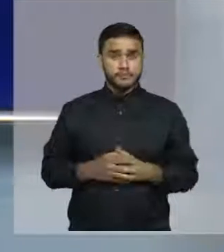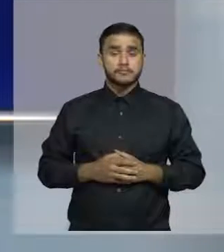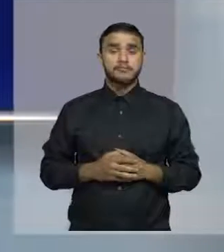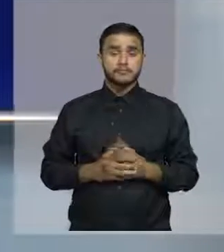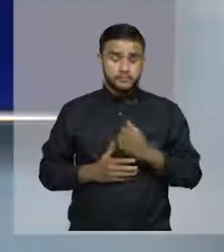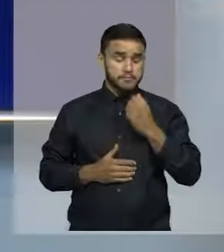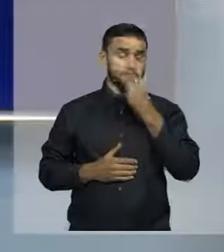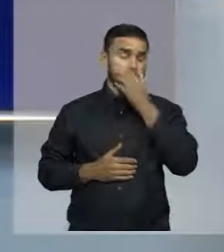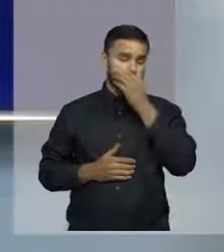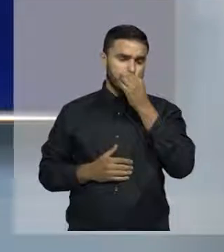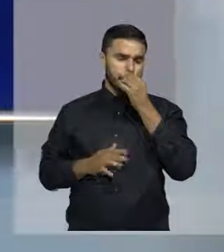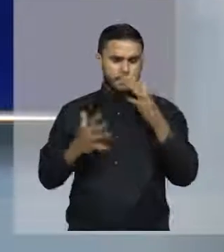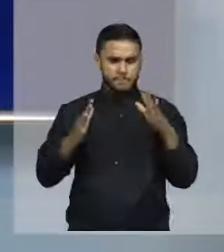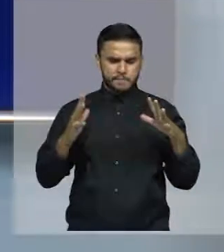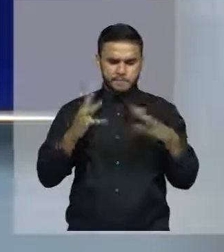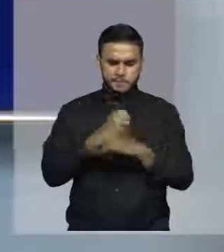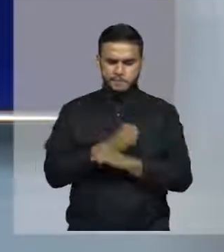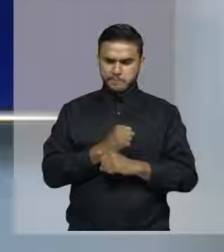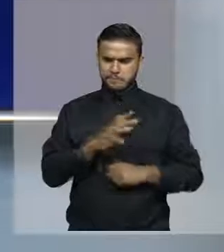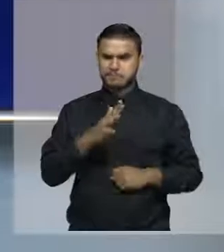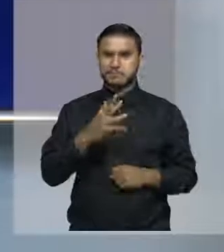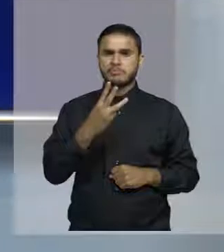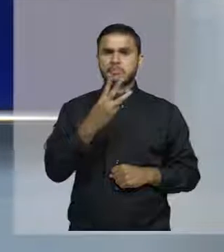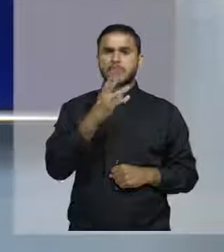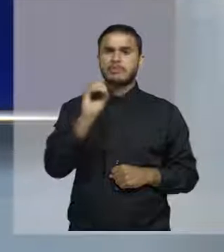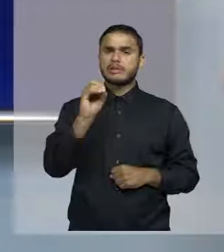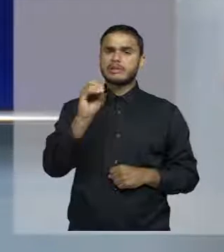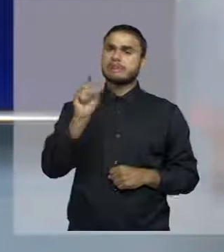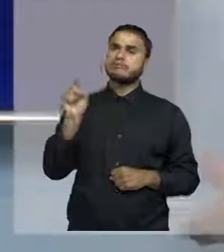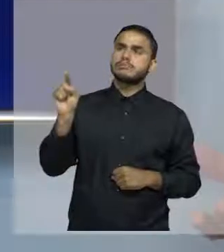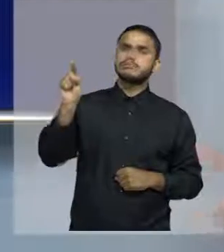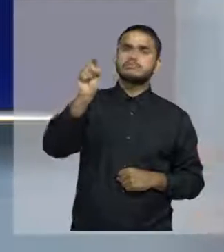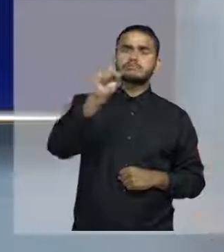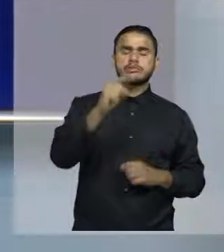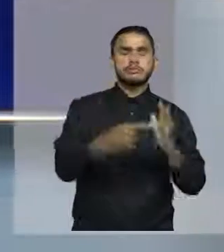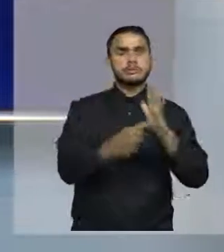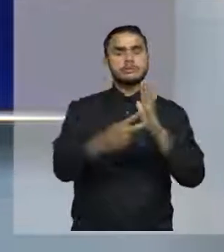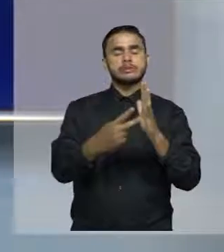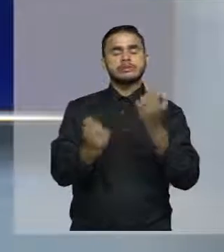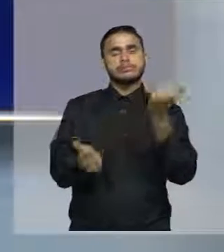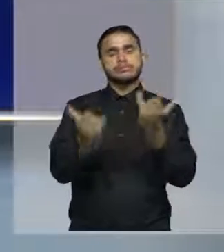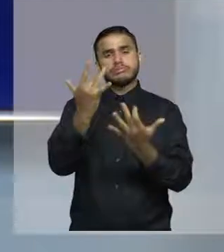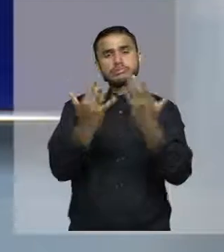o programa, falávamos aí em torno de 30 eventos envolvendo ônibus,